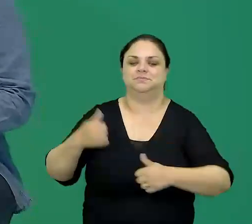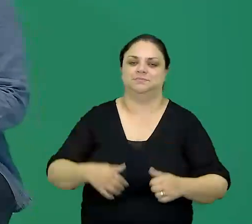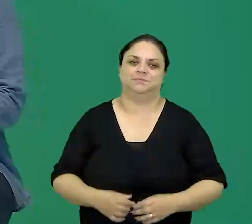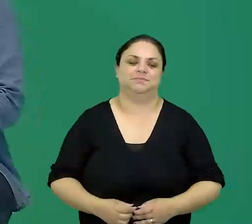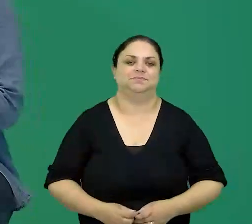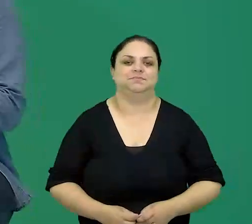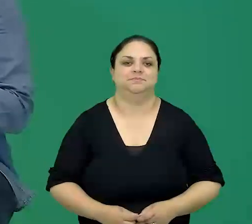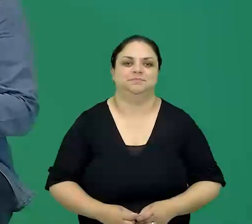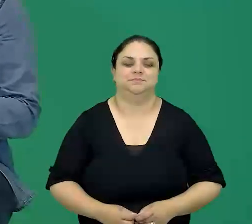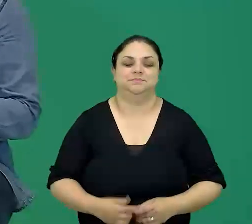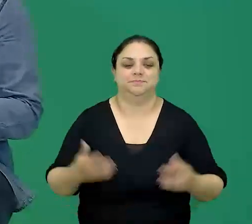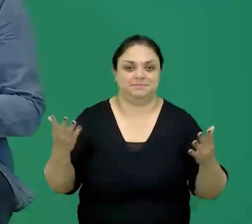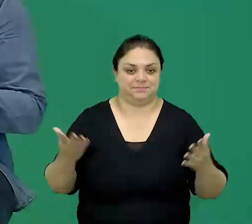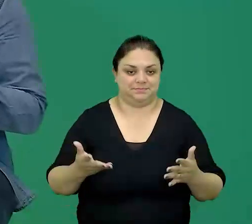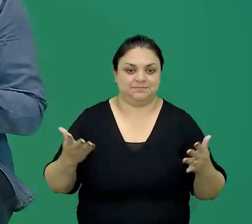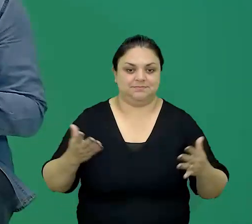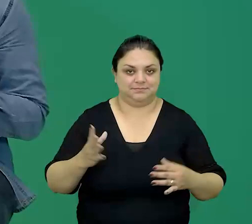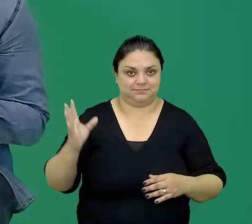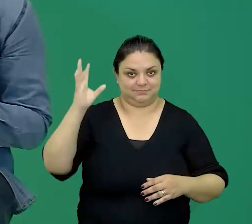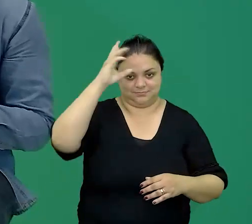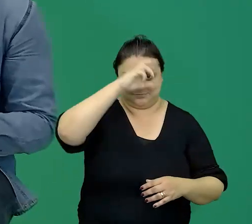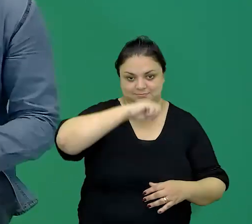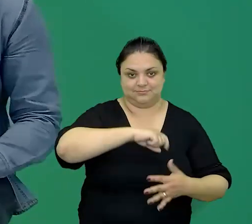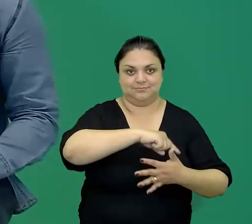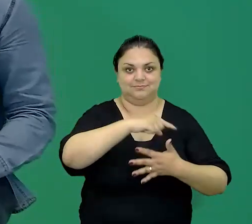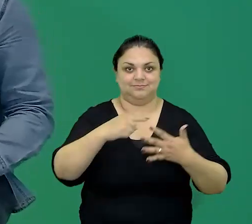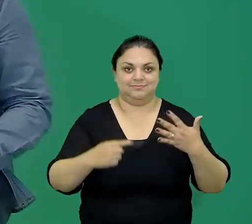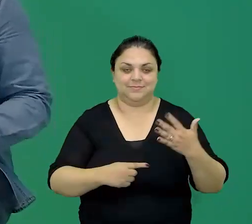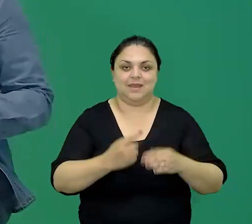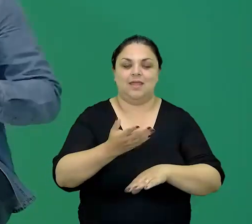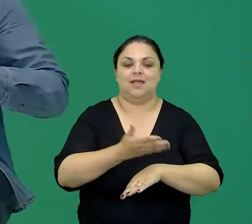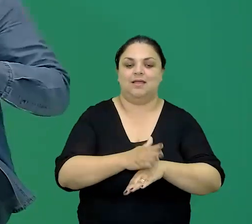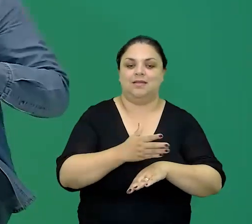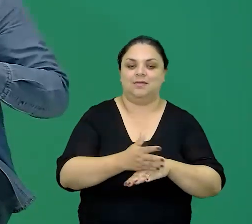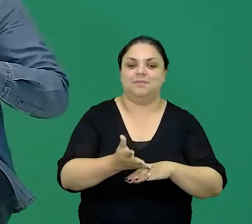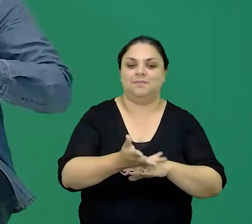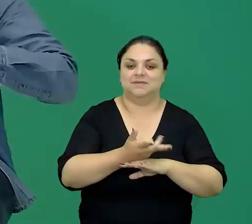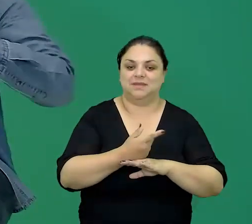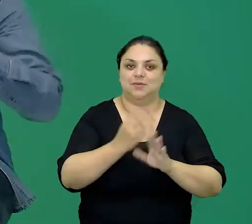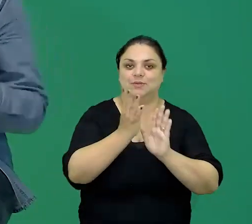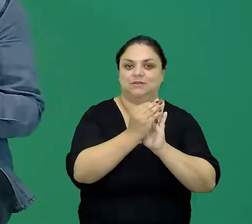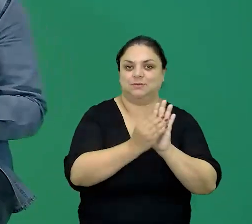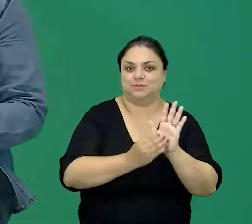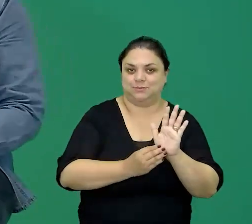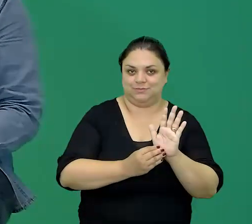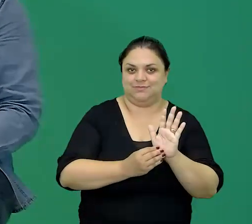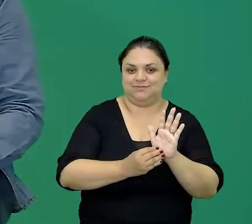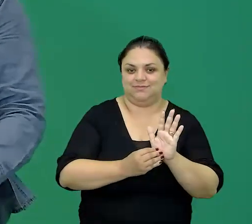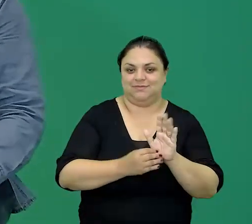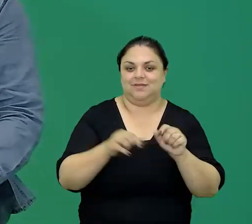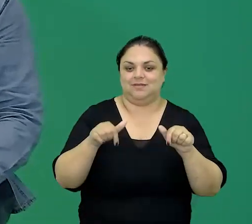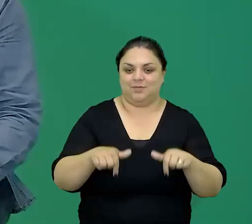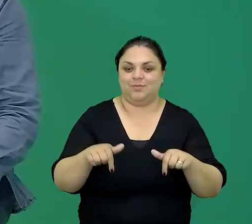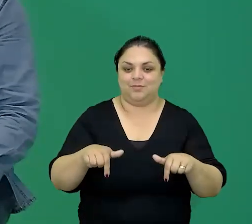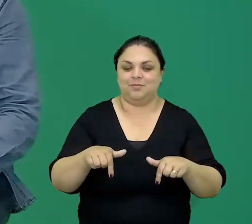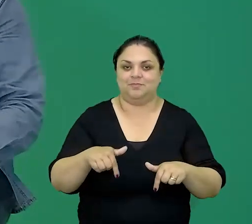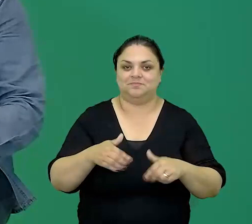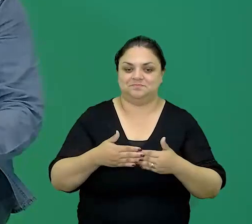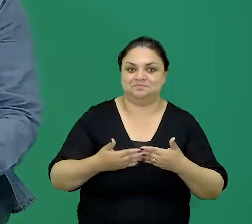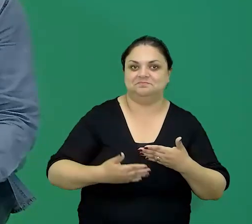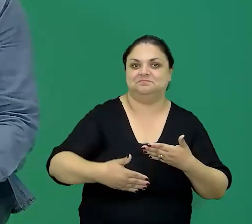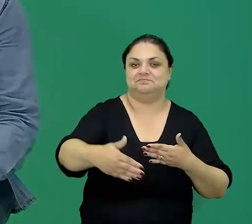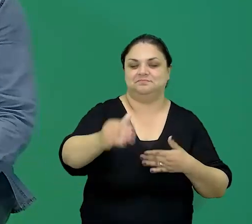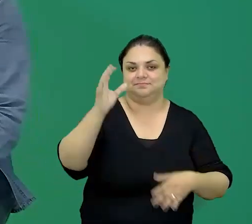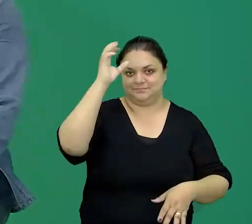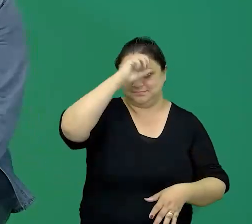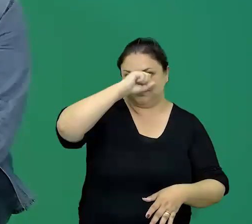nós vamos trabalhar quais são as habilidades, os conteúdos, na verdade, né, que nós vamos trabalhar ao longo